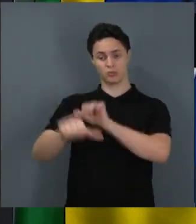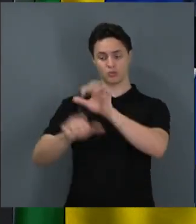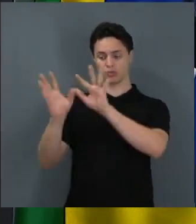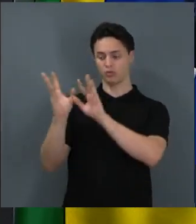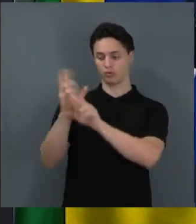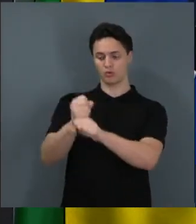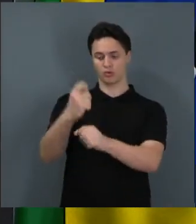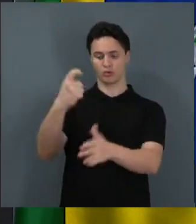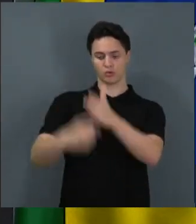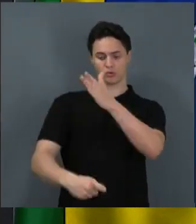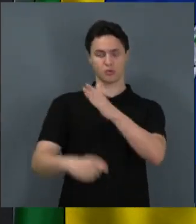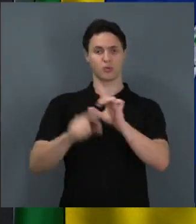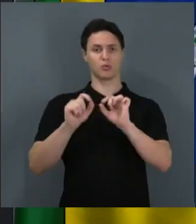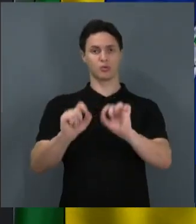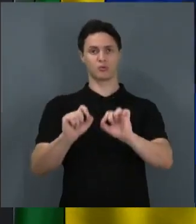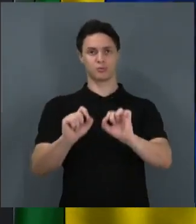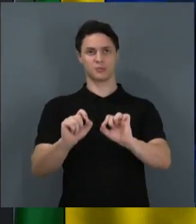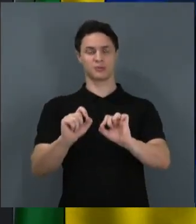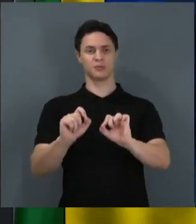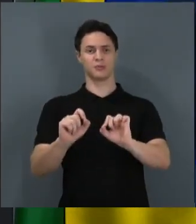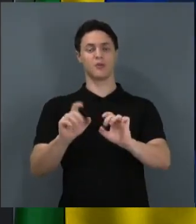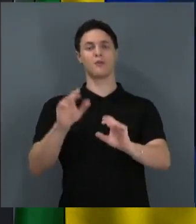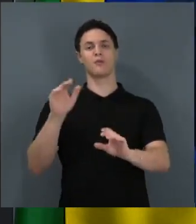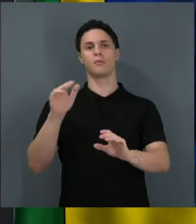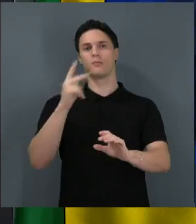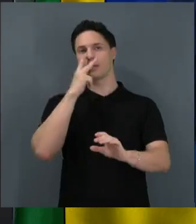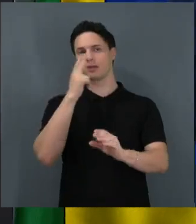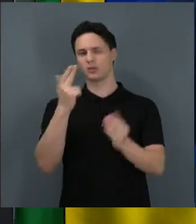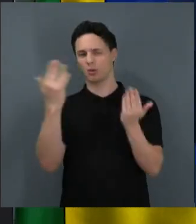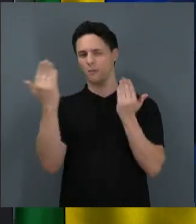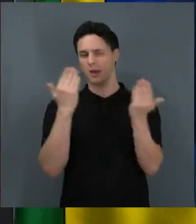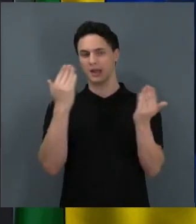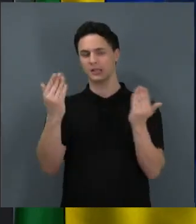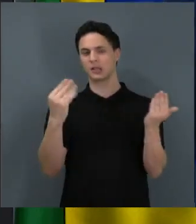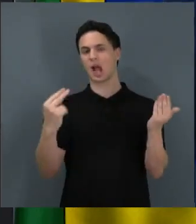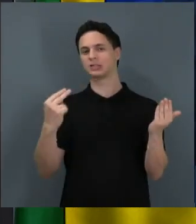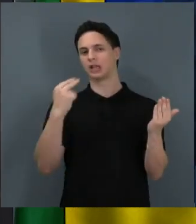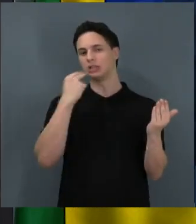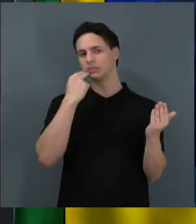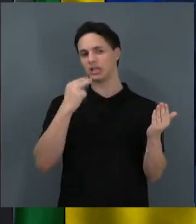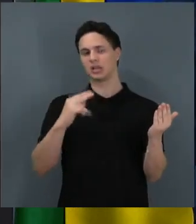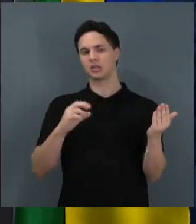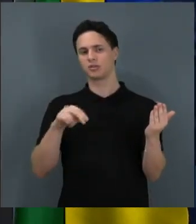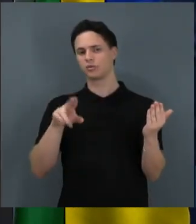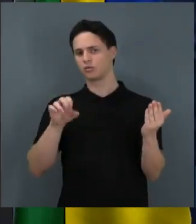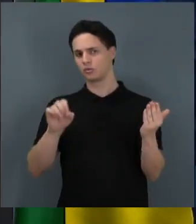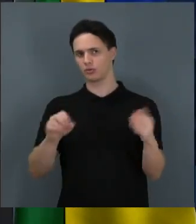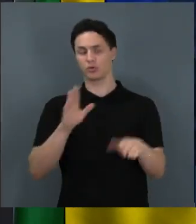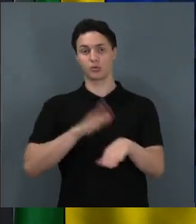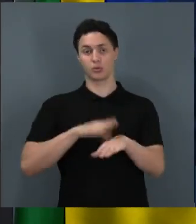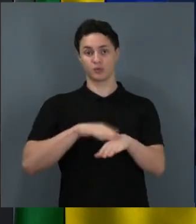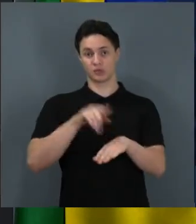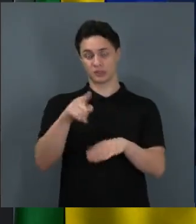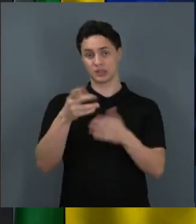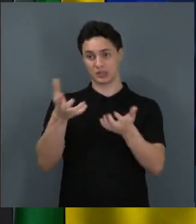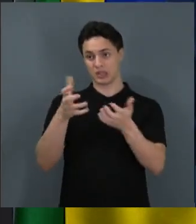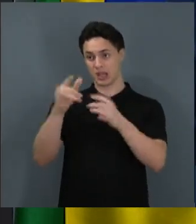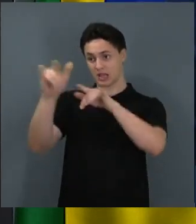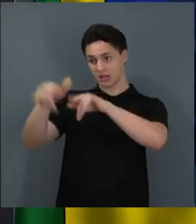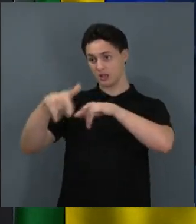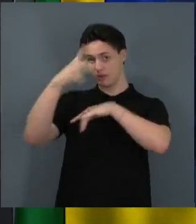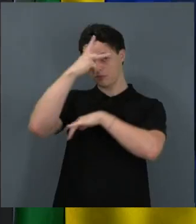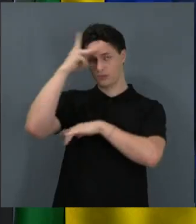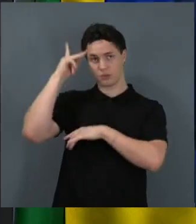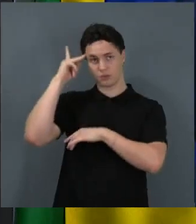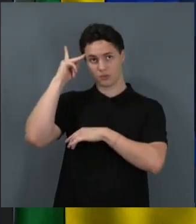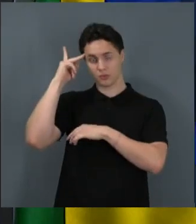cenoura. Me permitam explicar essa analogia, essa comparação. Quando você quer atrair alguém,